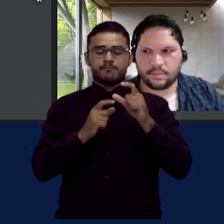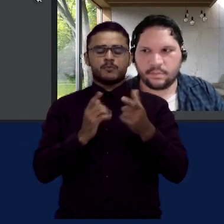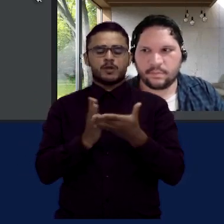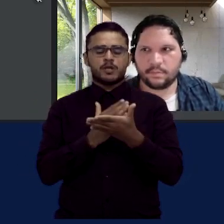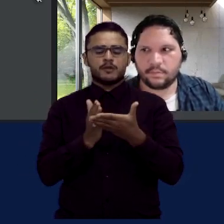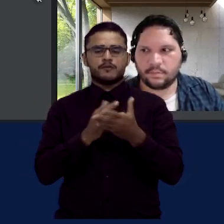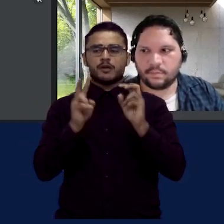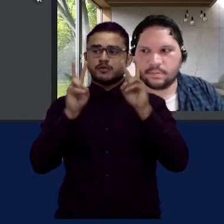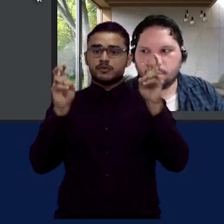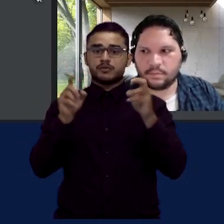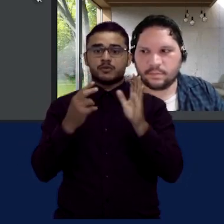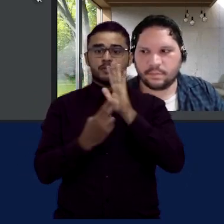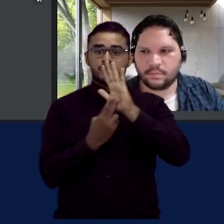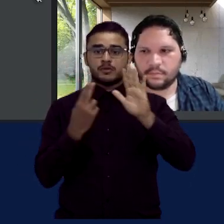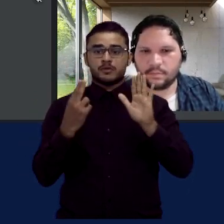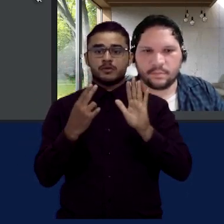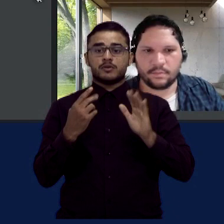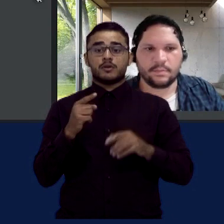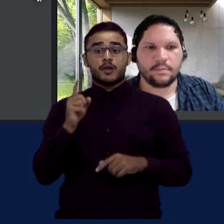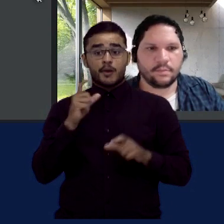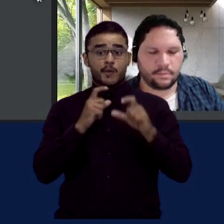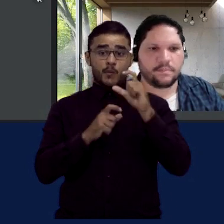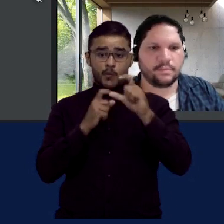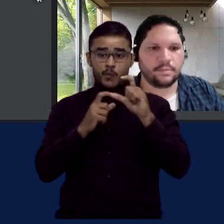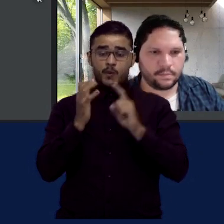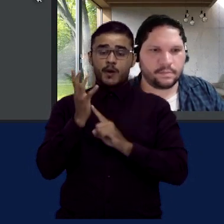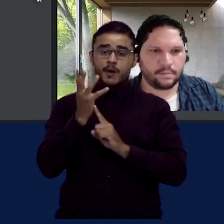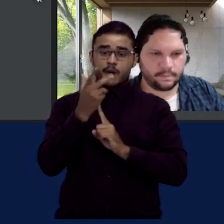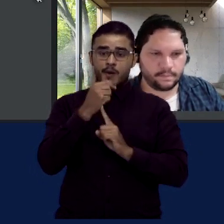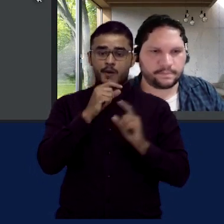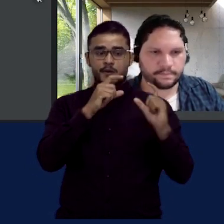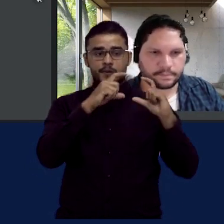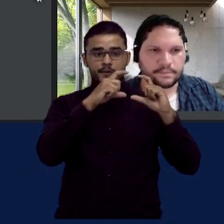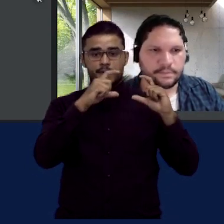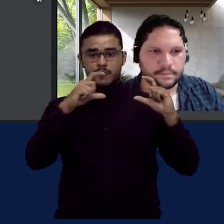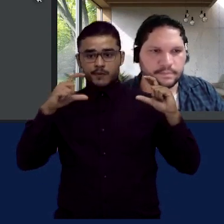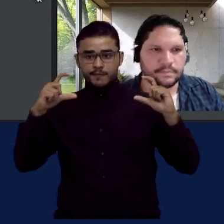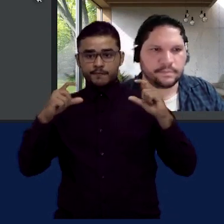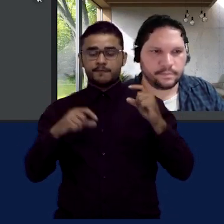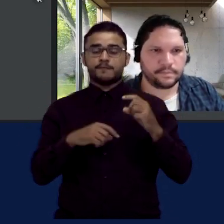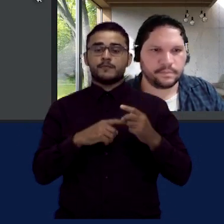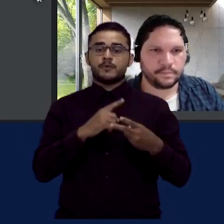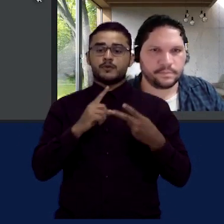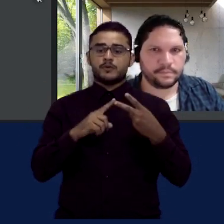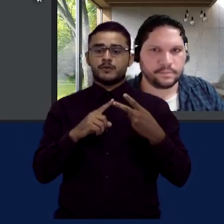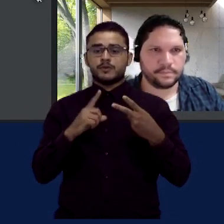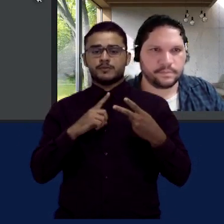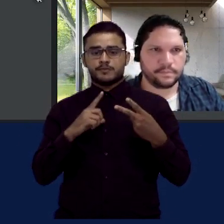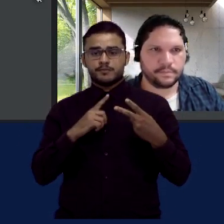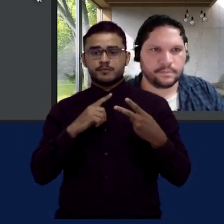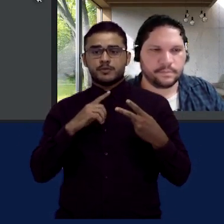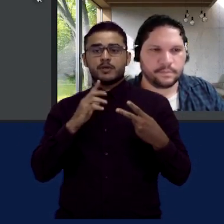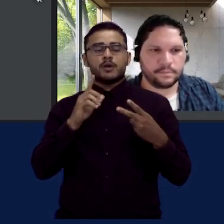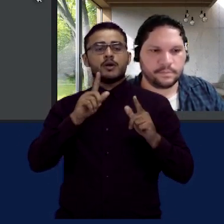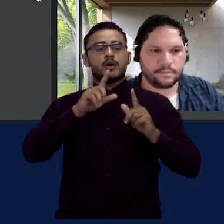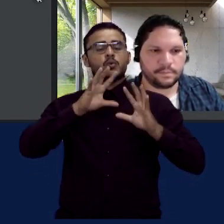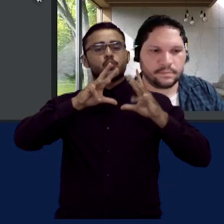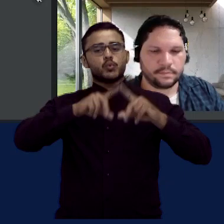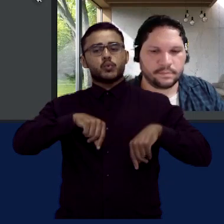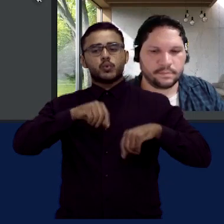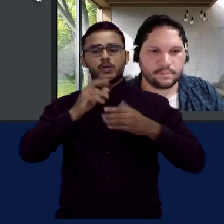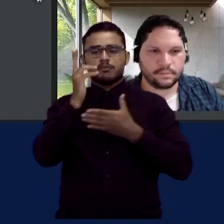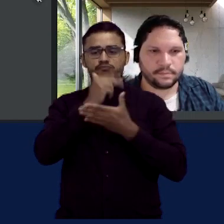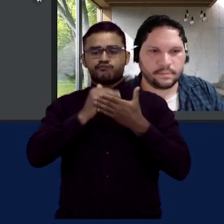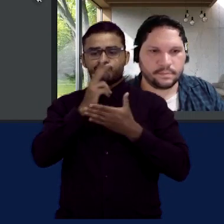o Quadrinhos e Arte Sequencial, e o outro que é Narrativas Gráficas. Então, em que ele